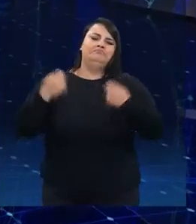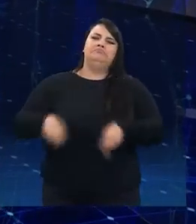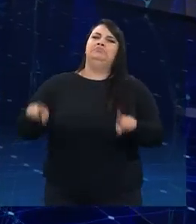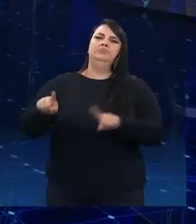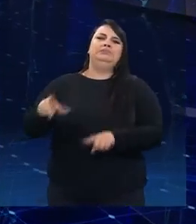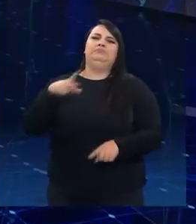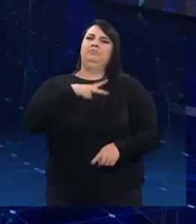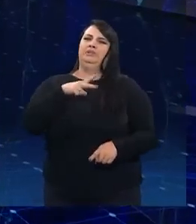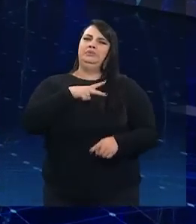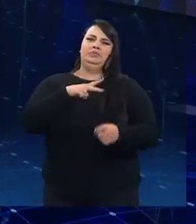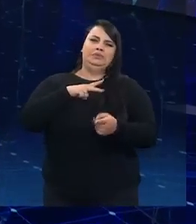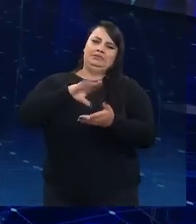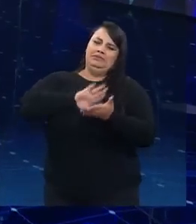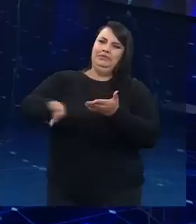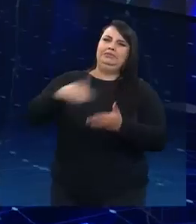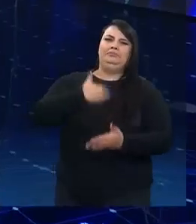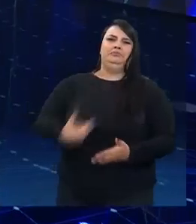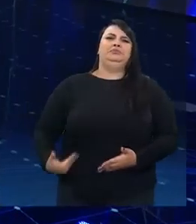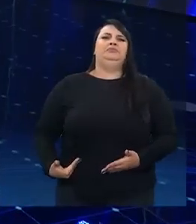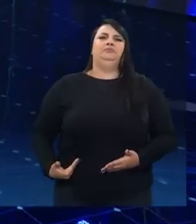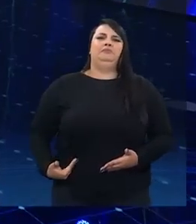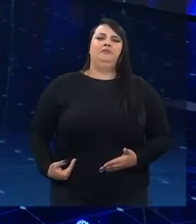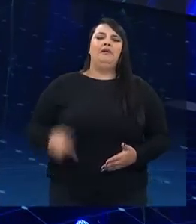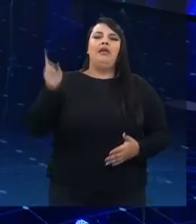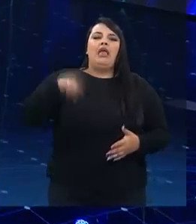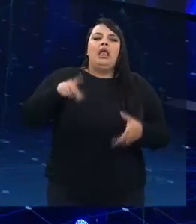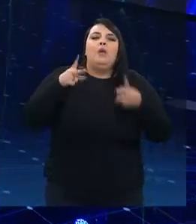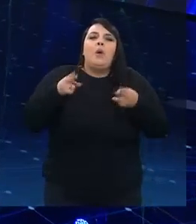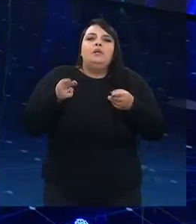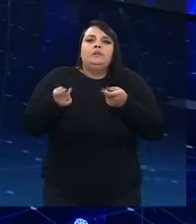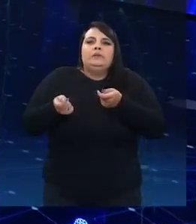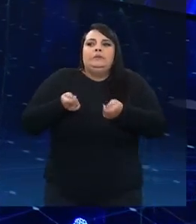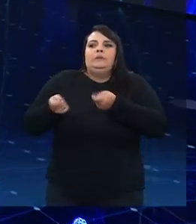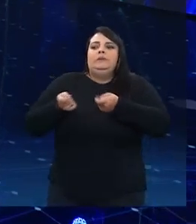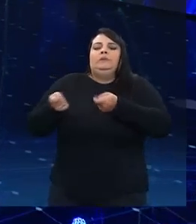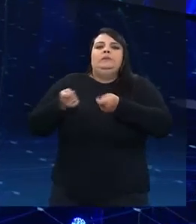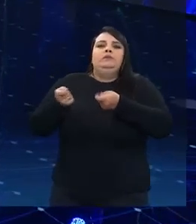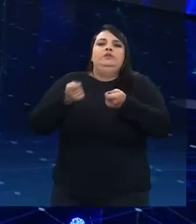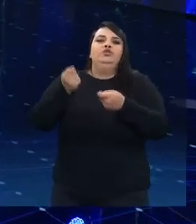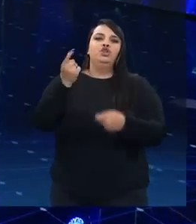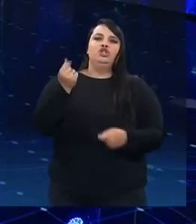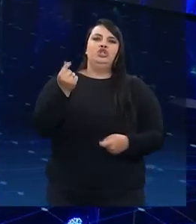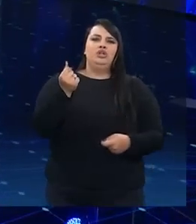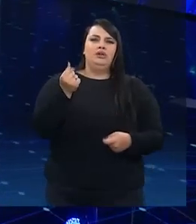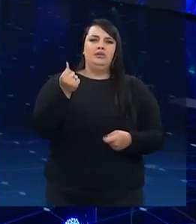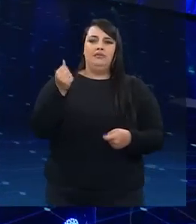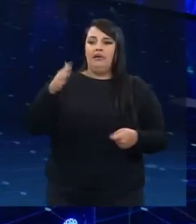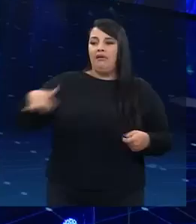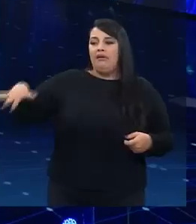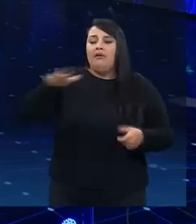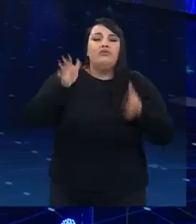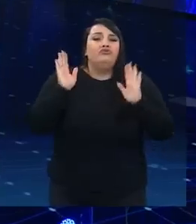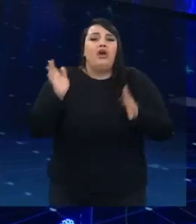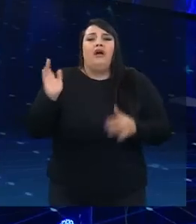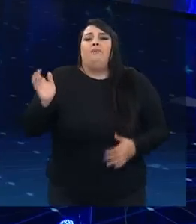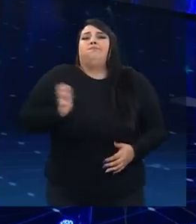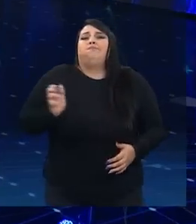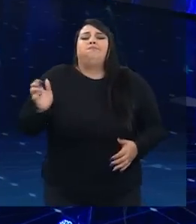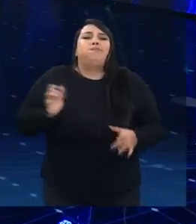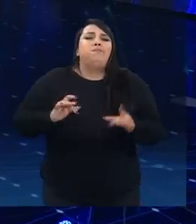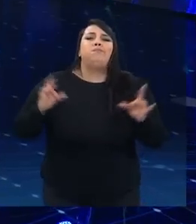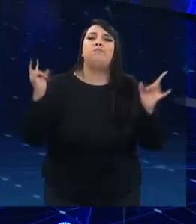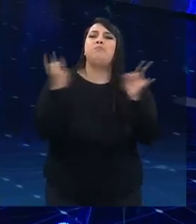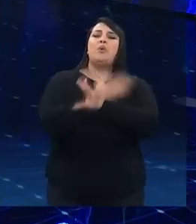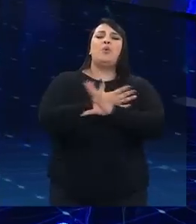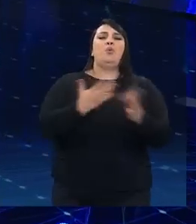quer ganhar uns trocos com a venda do controle acionário. Esse povo já está rico. Eles não precisam de mais dinheiro. Quem está precisando